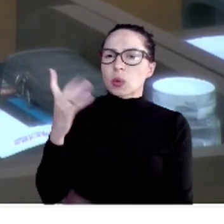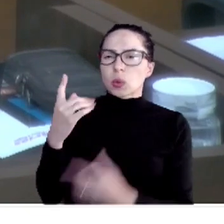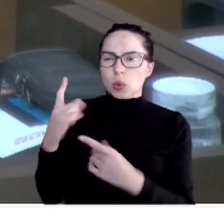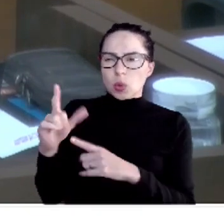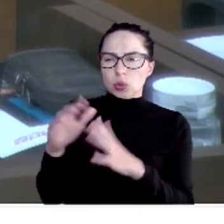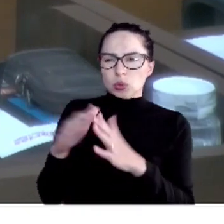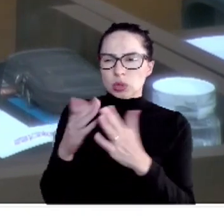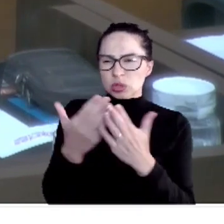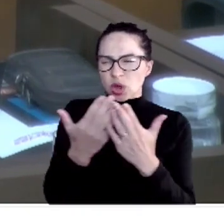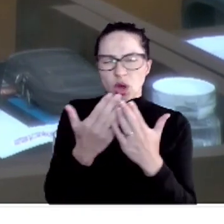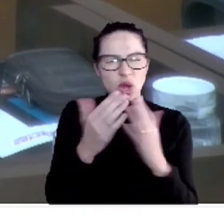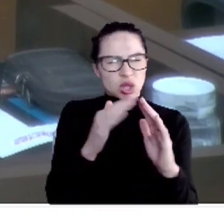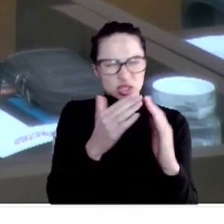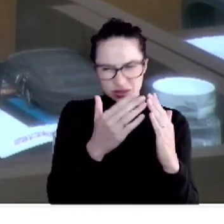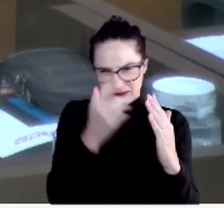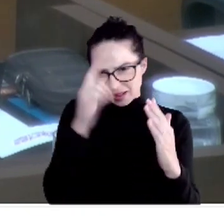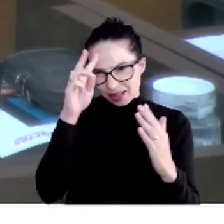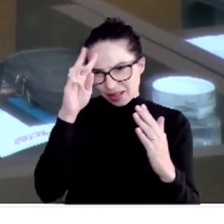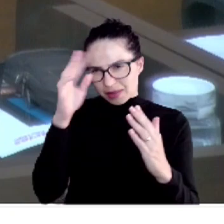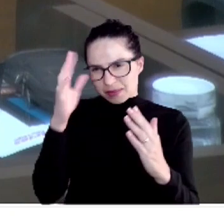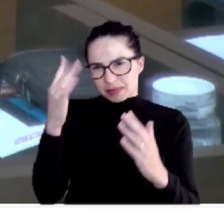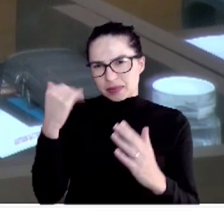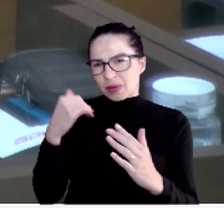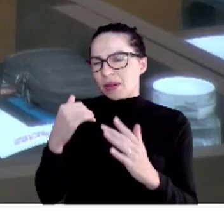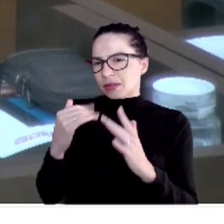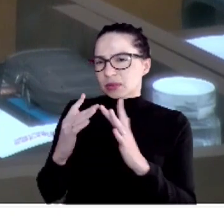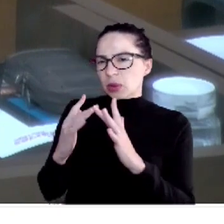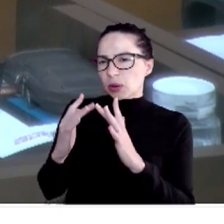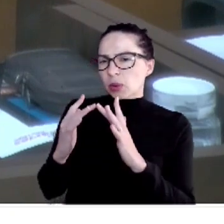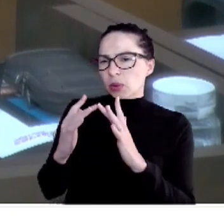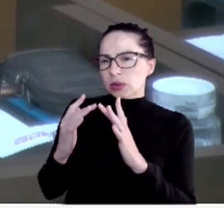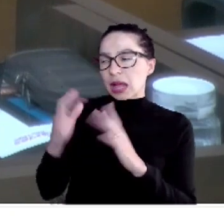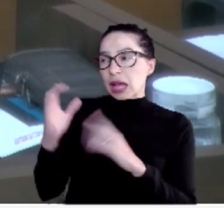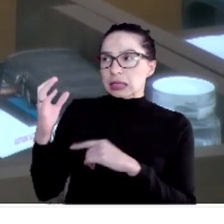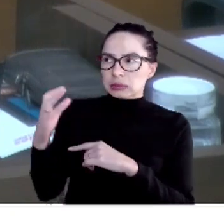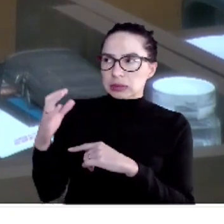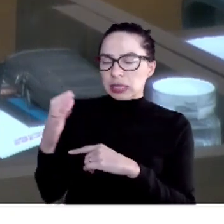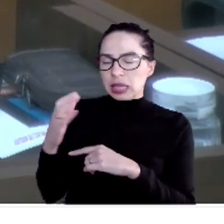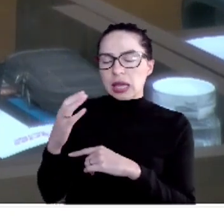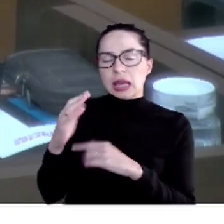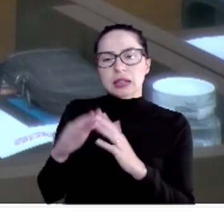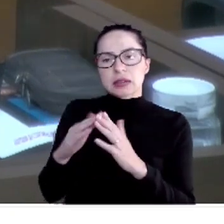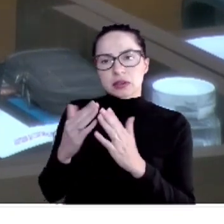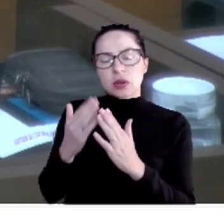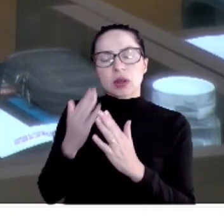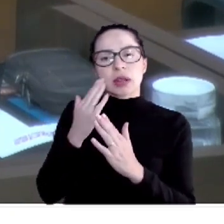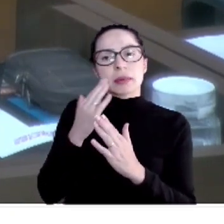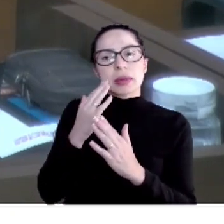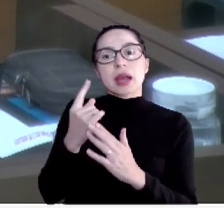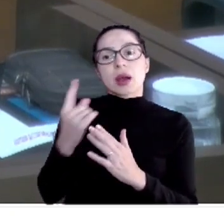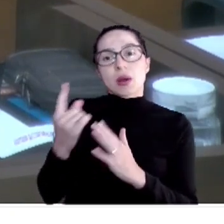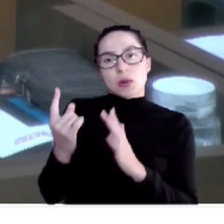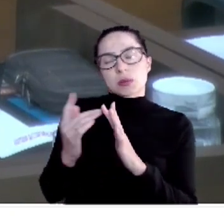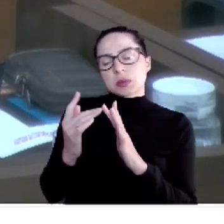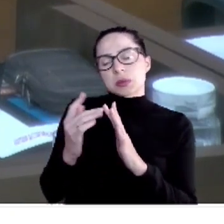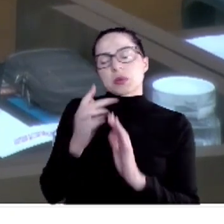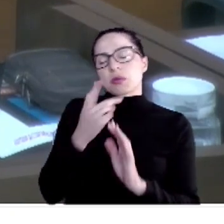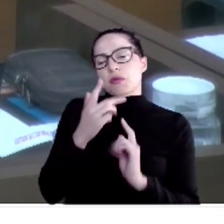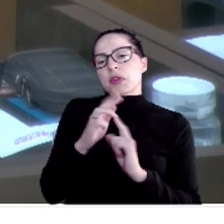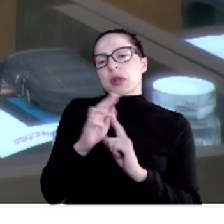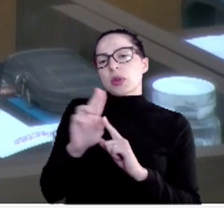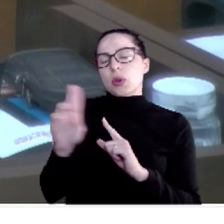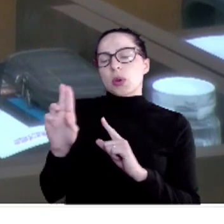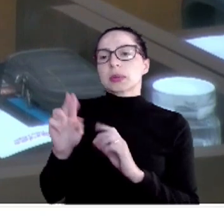ataques. E a gente tem contato, né, com algumas creches, algumas escolas. E numa dessas que a gente tem, não vou mencionar o nome,